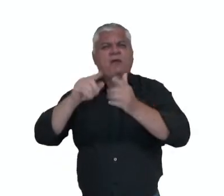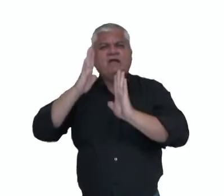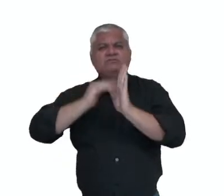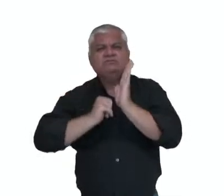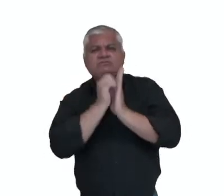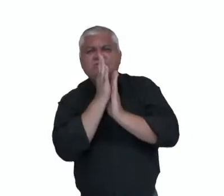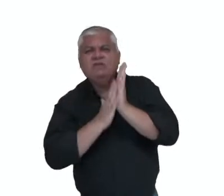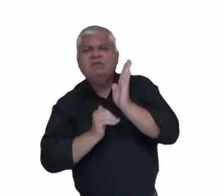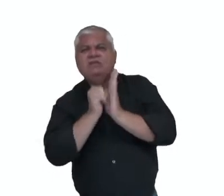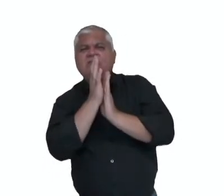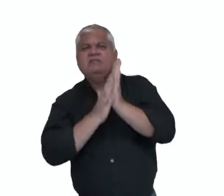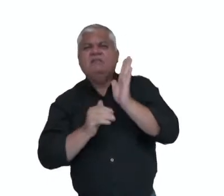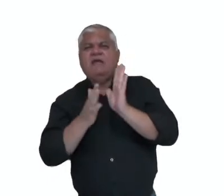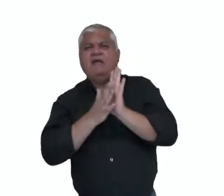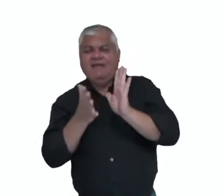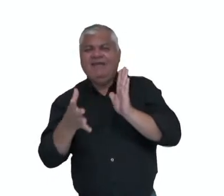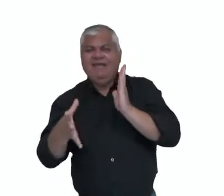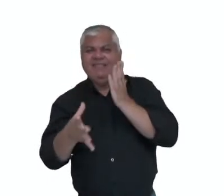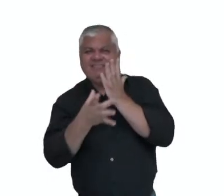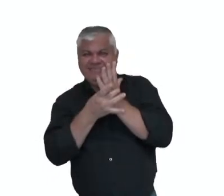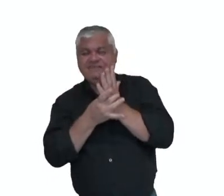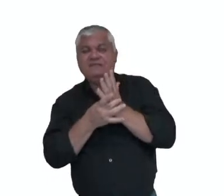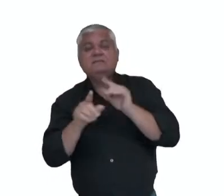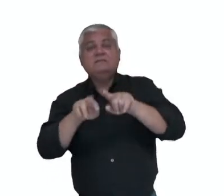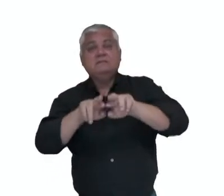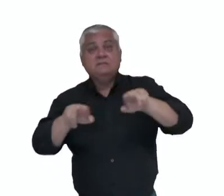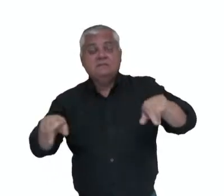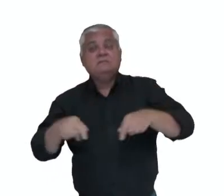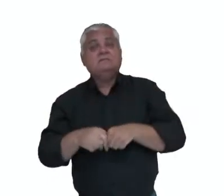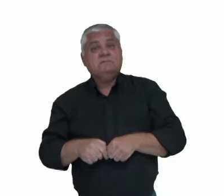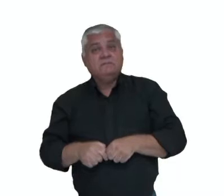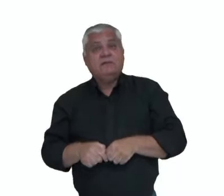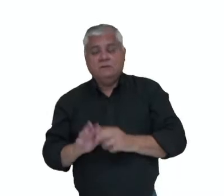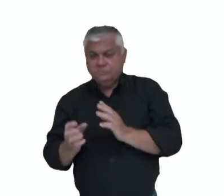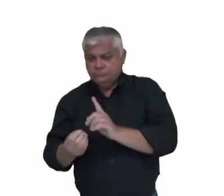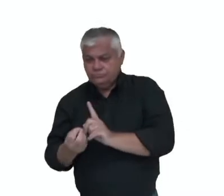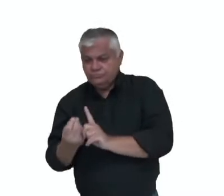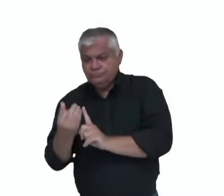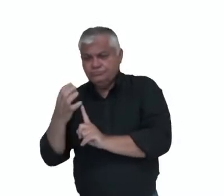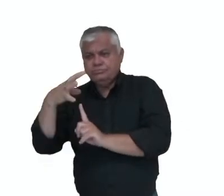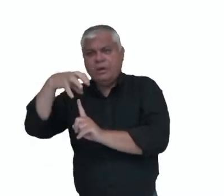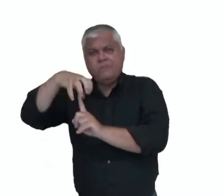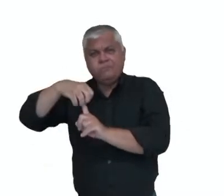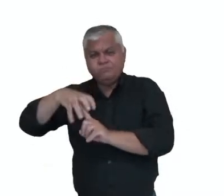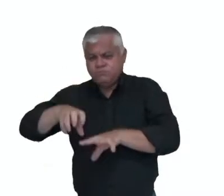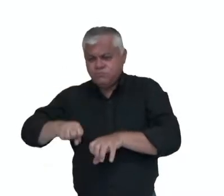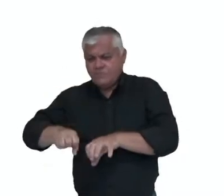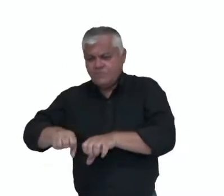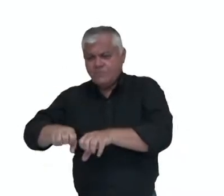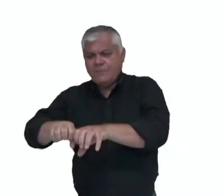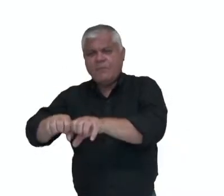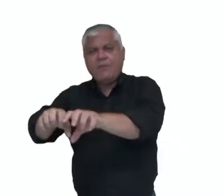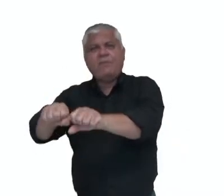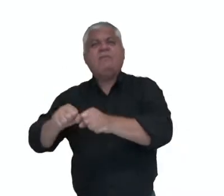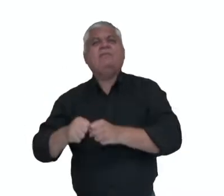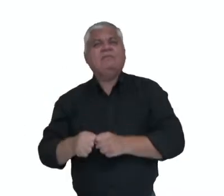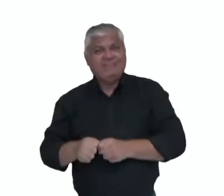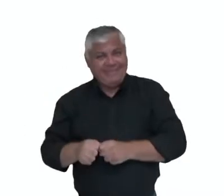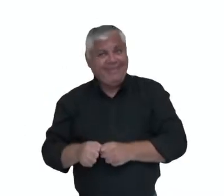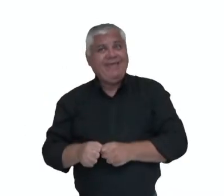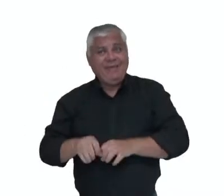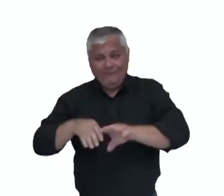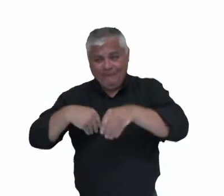Dessa forma, o fungo poderia funcionar também nos aterros sanitários, onde uma grossa camada de dejetos e terra costuma cobrir os plásticos